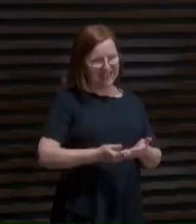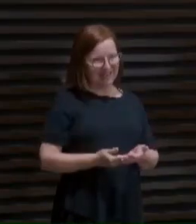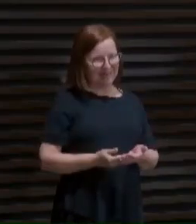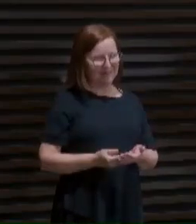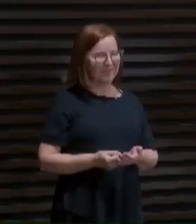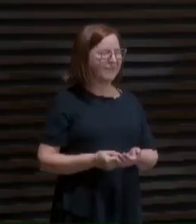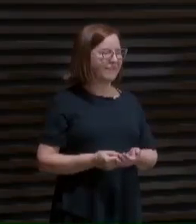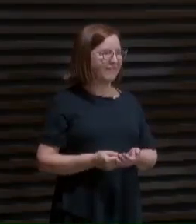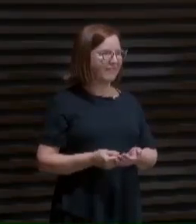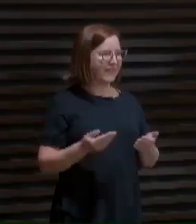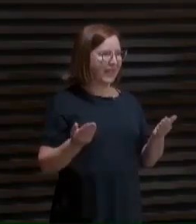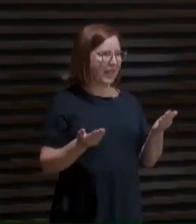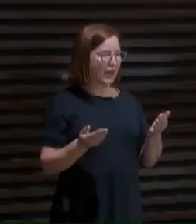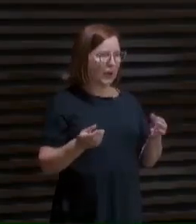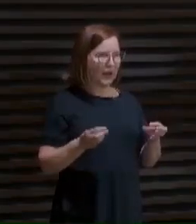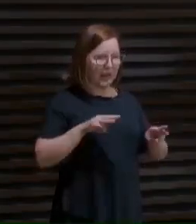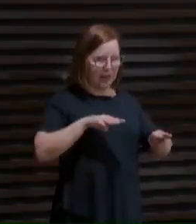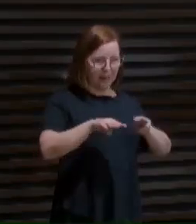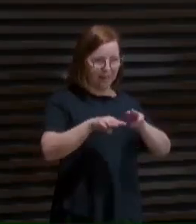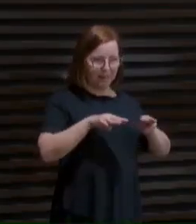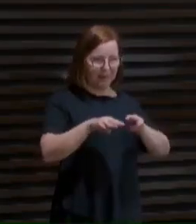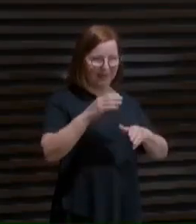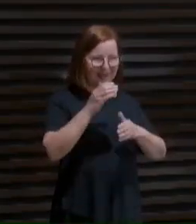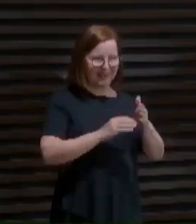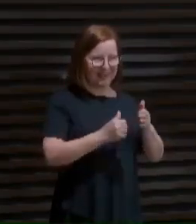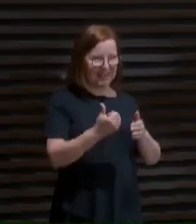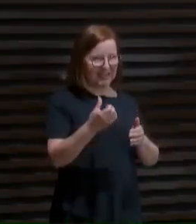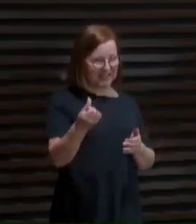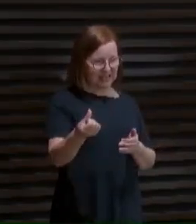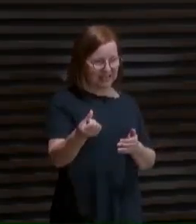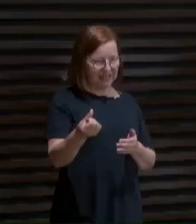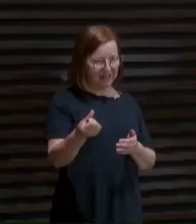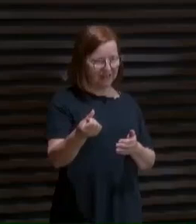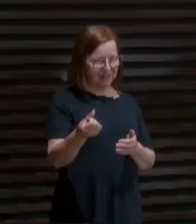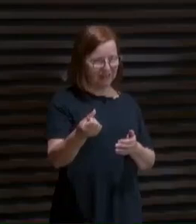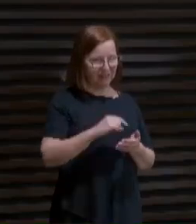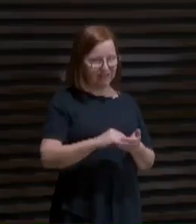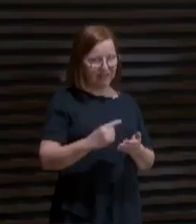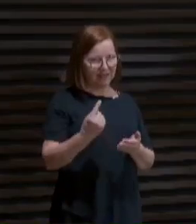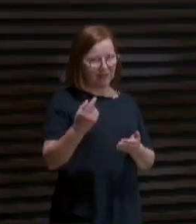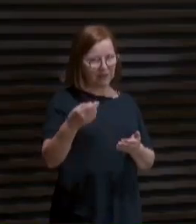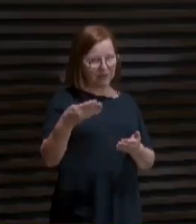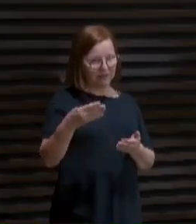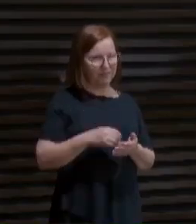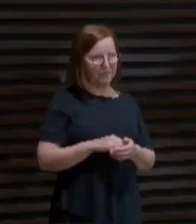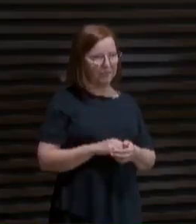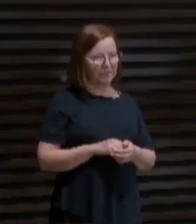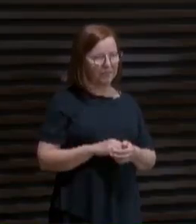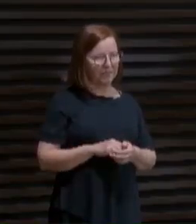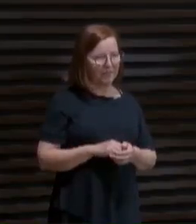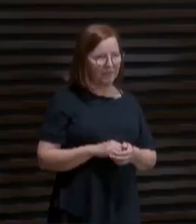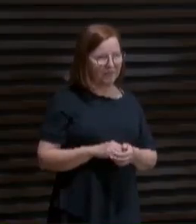Vamos só dar uma olhada em Marcos capítulo 16, tem os outros textos, Marcos capítulo 16, versículo 14.